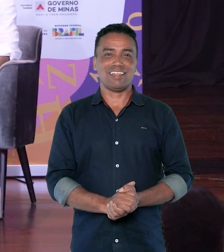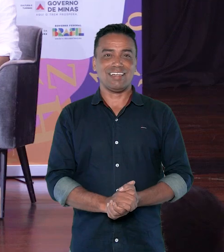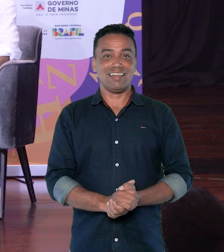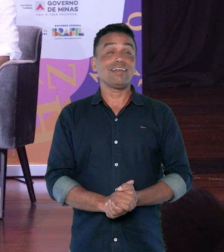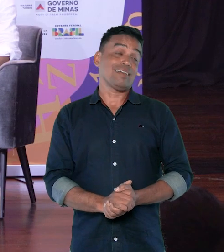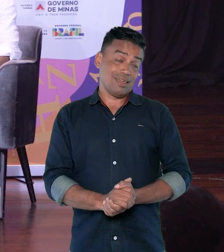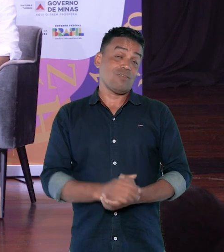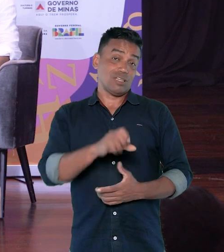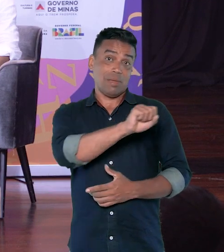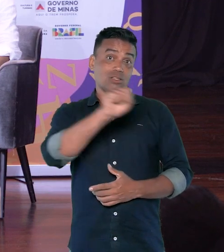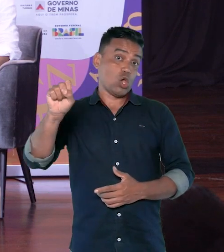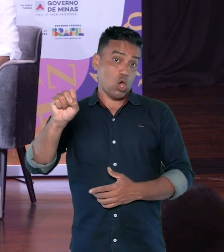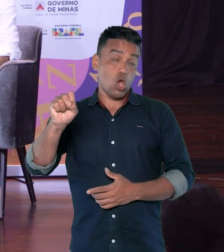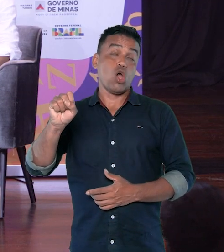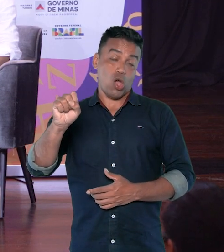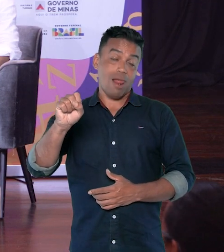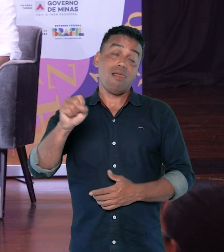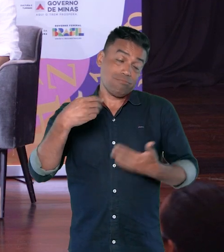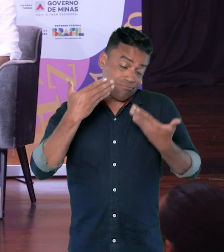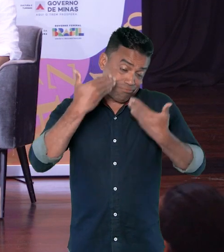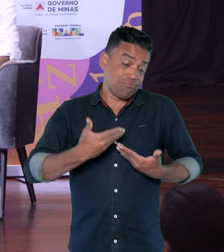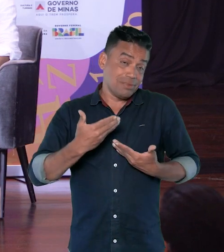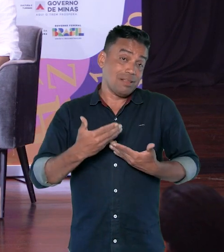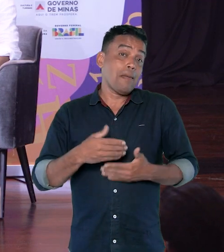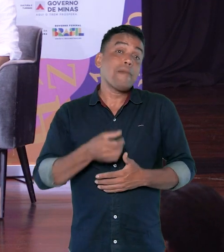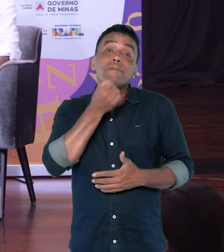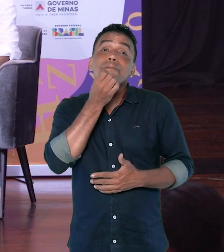Quem mandou ser minha sogra? Bem feito, sobra tudo para você.